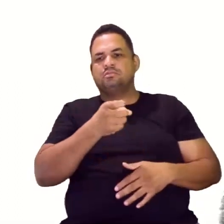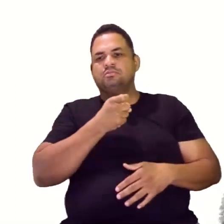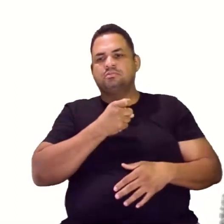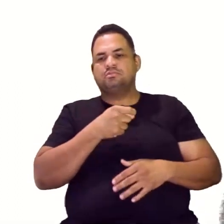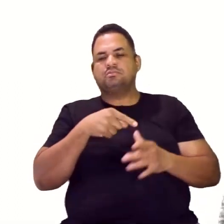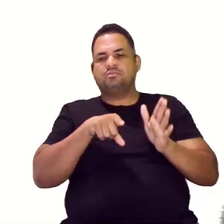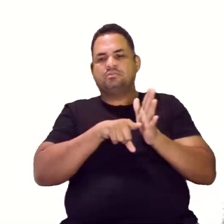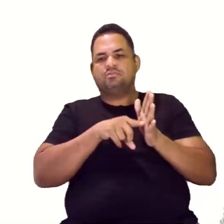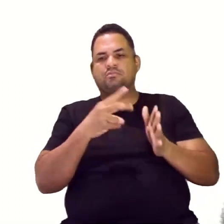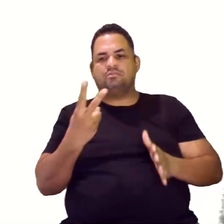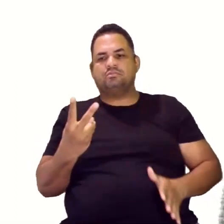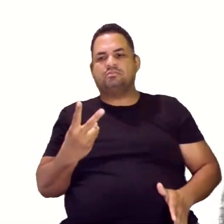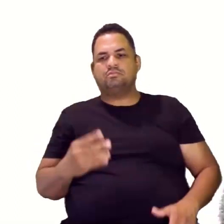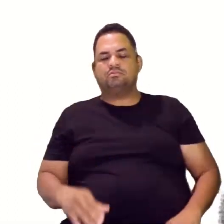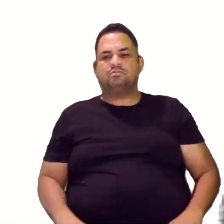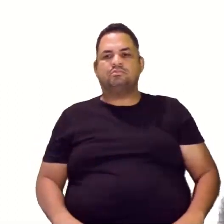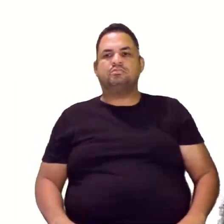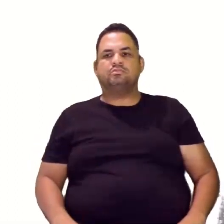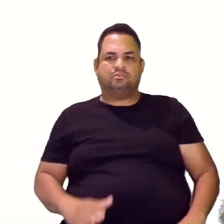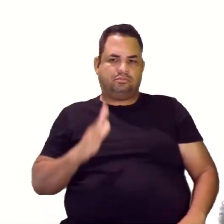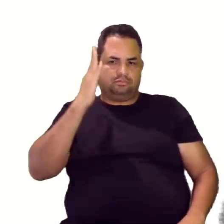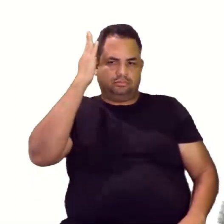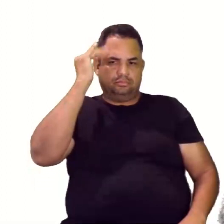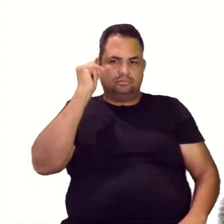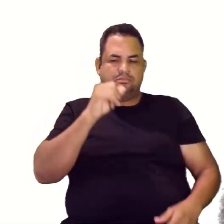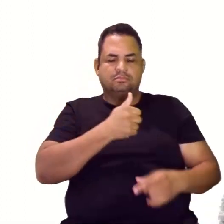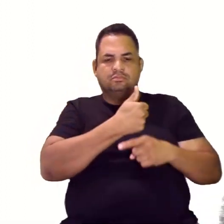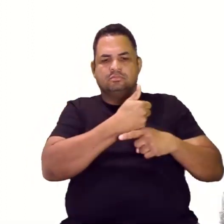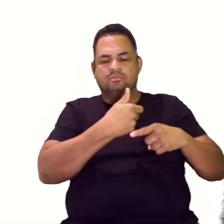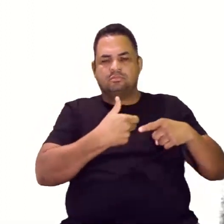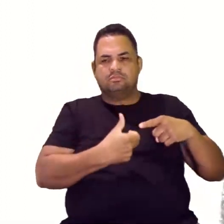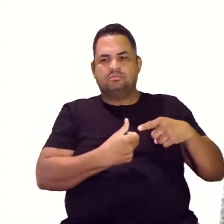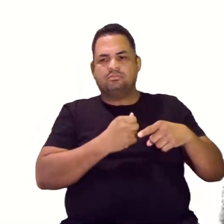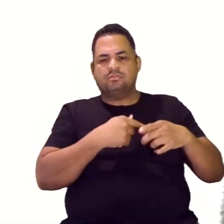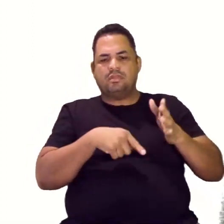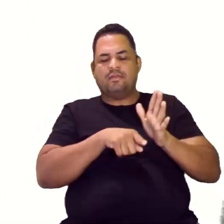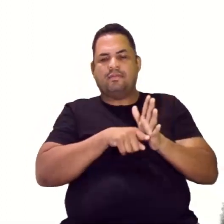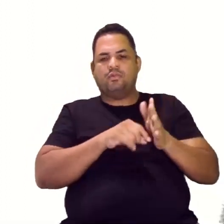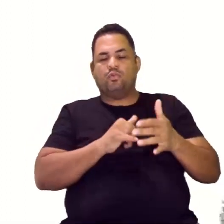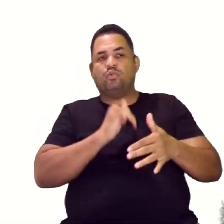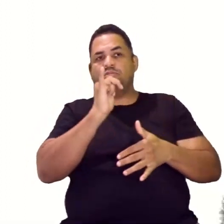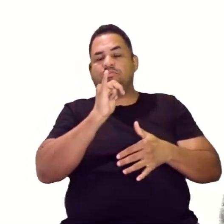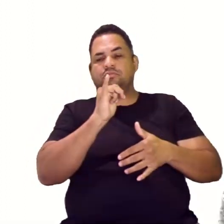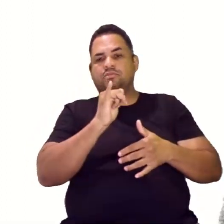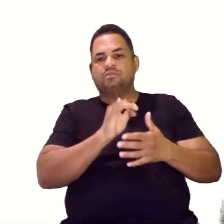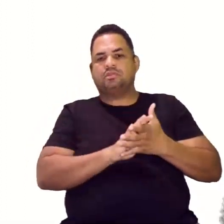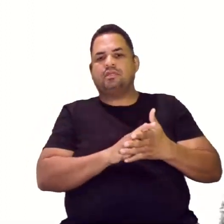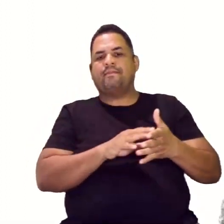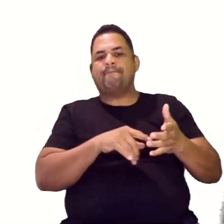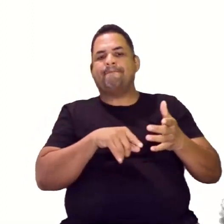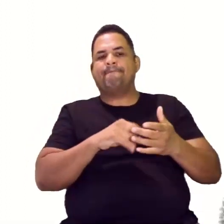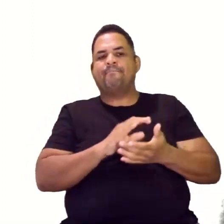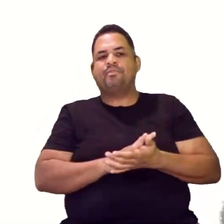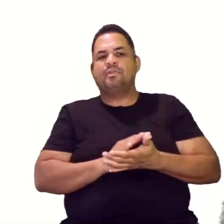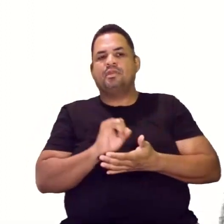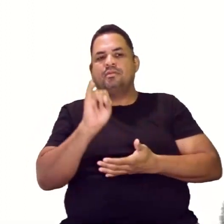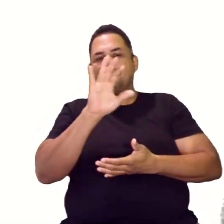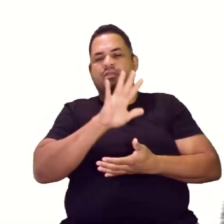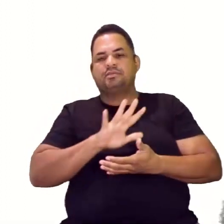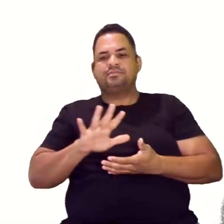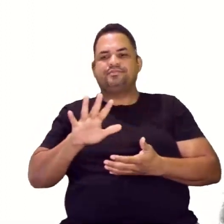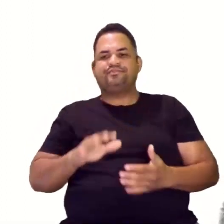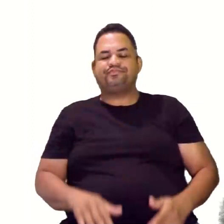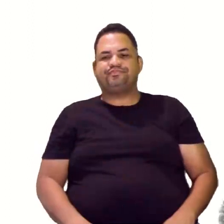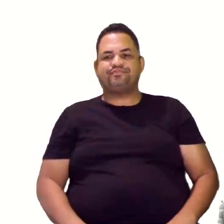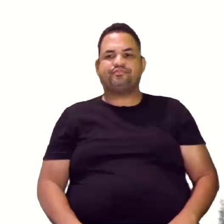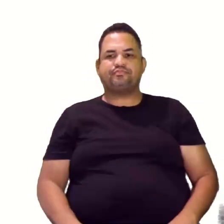é menos 2. E aí, se eu sei que no 1/16 o x é menos... O y é menos 2, é a imagem, né? É, vamos